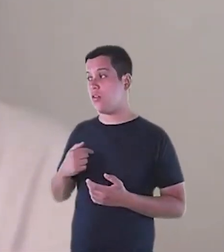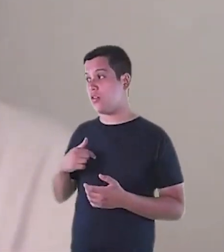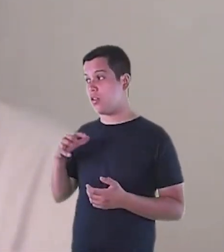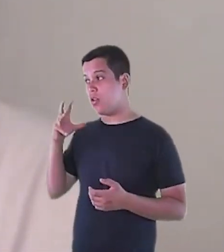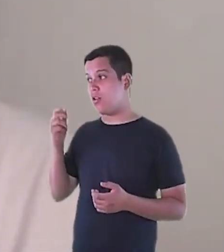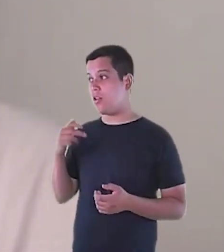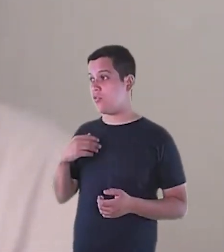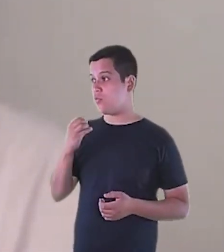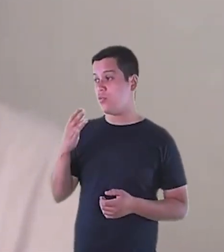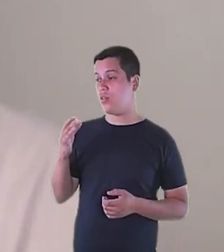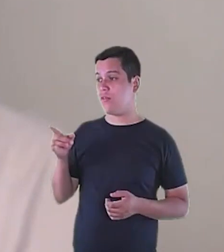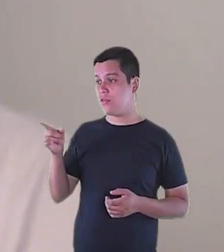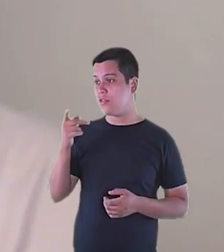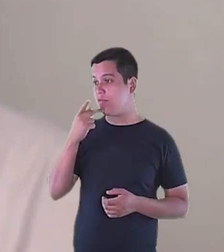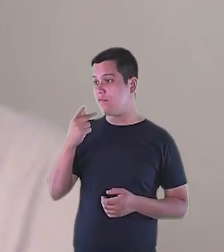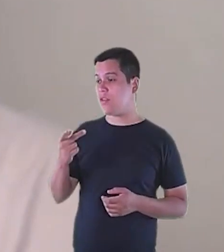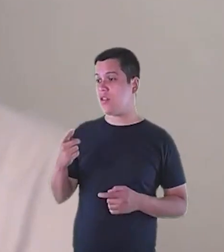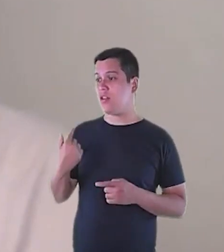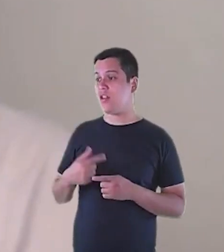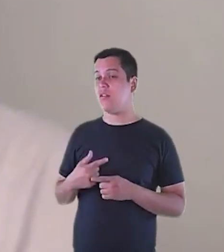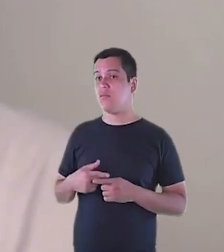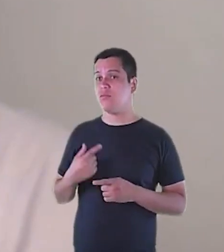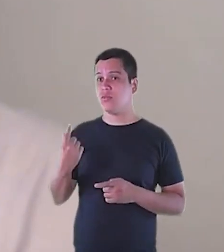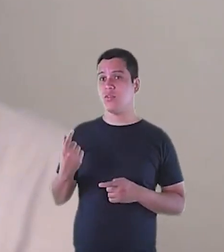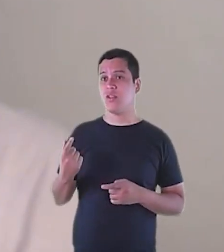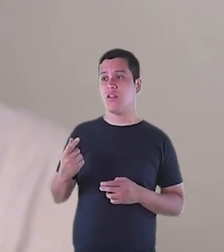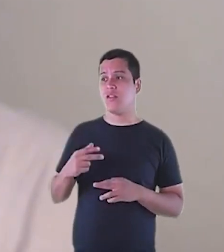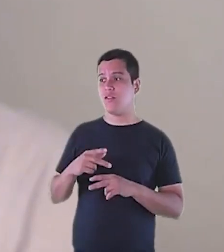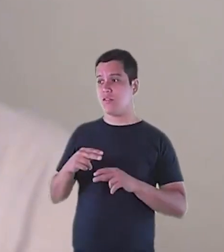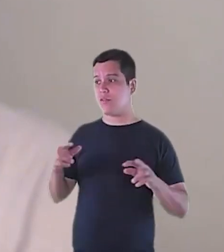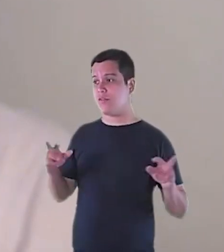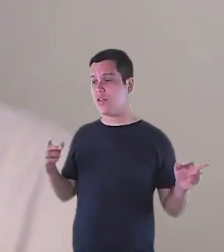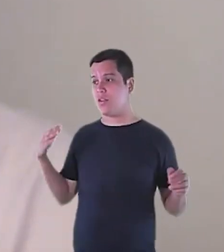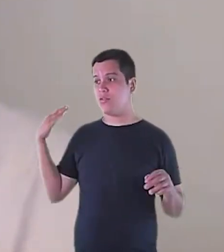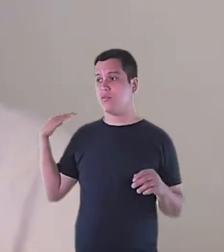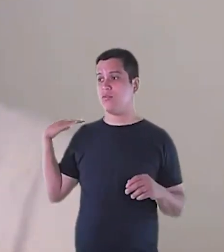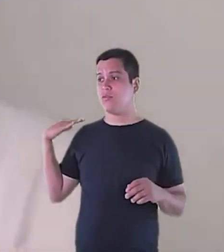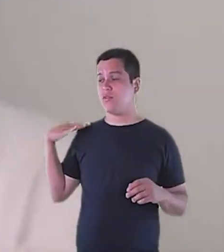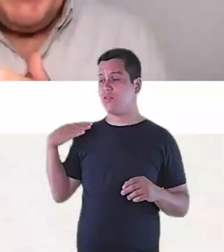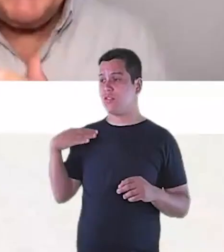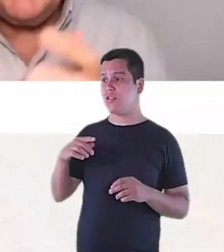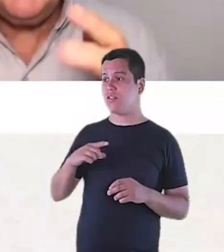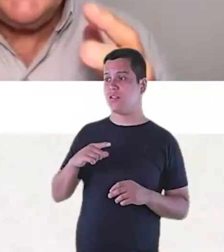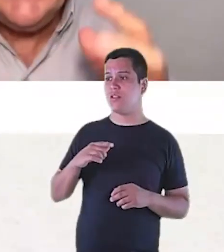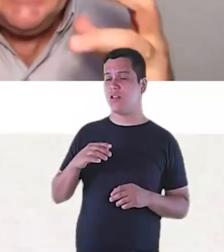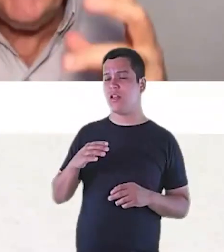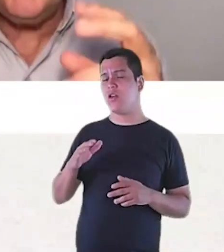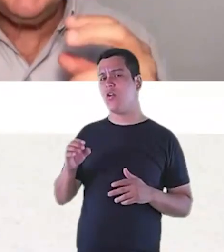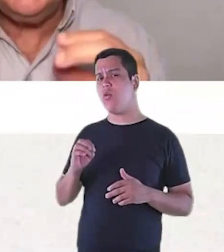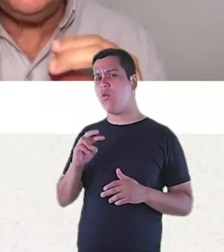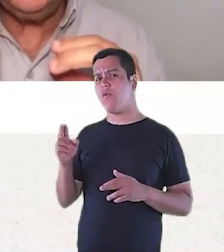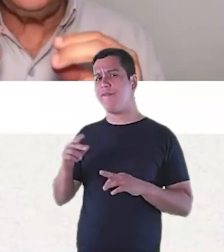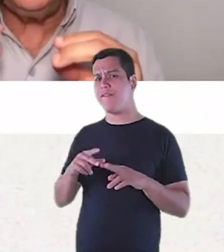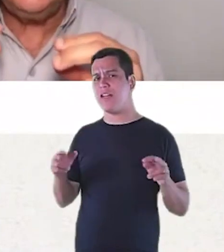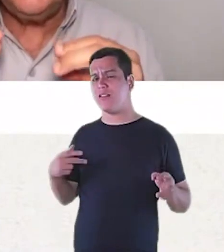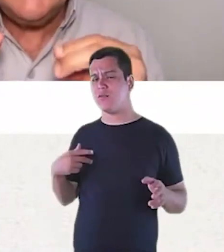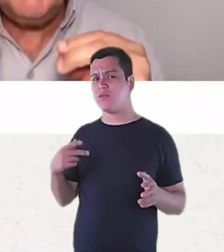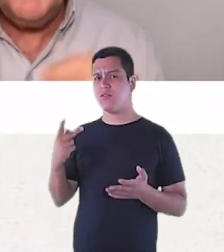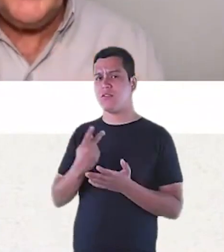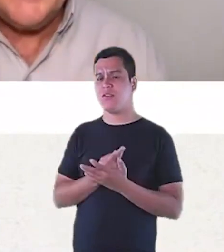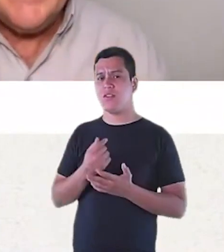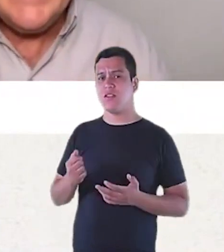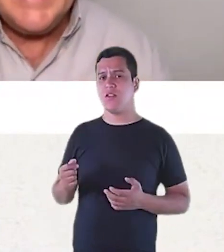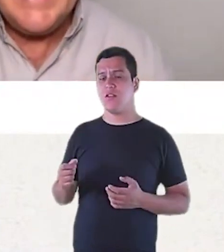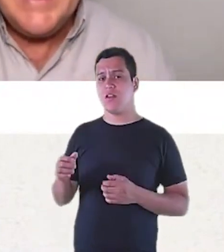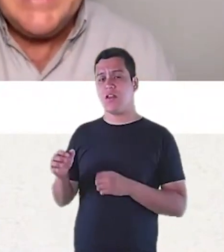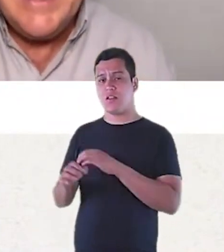hoje é importante dizer do que estão sofrendo na Fundação Palmares. Mas assim, de início eu